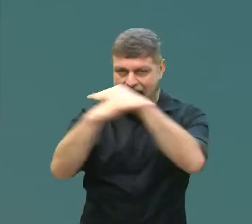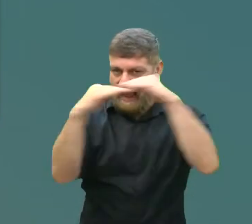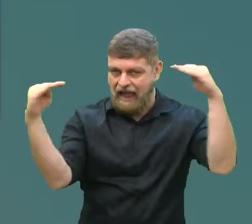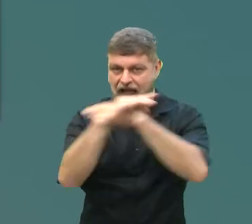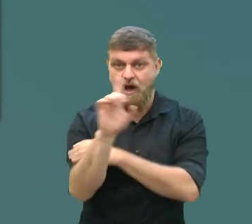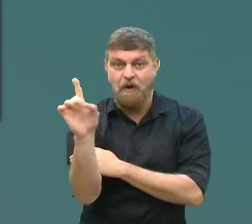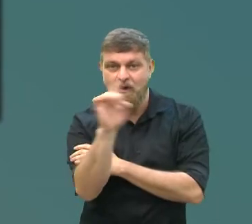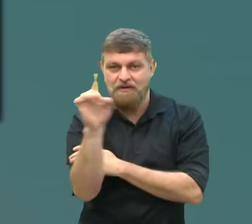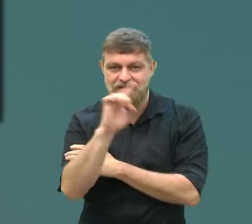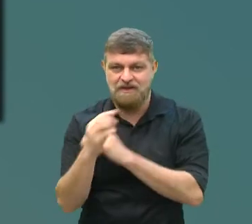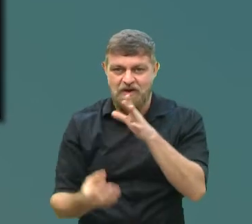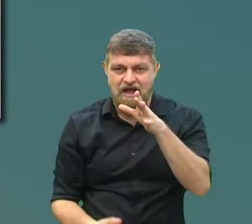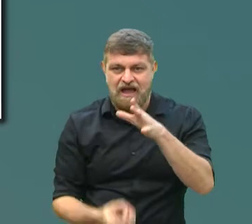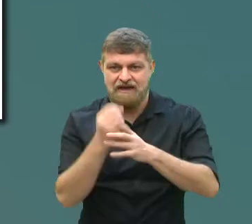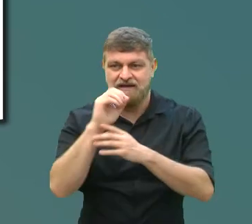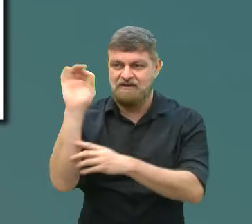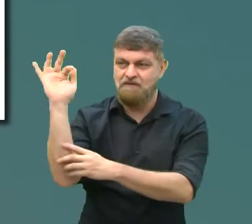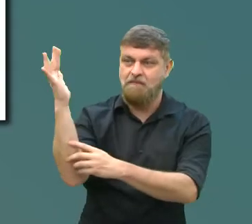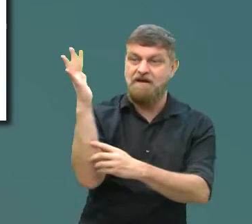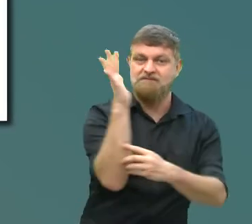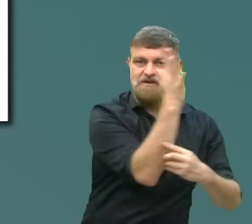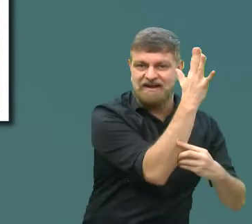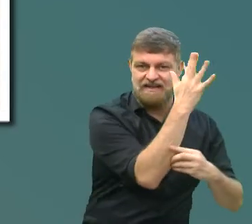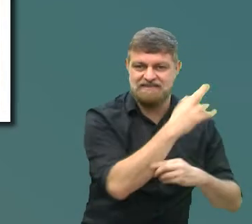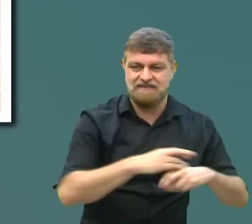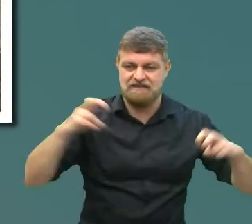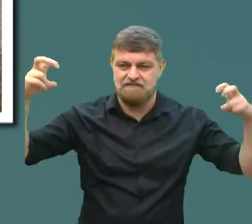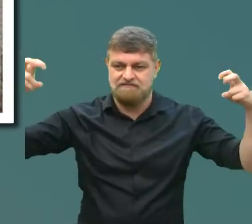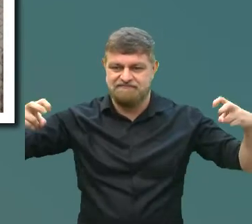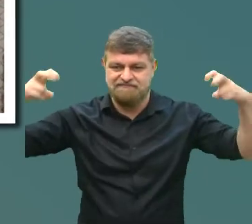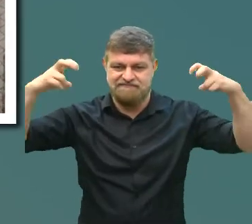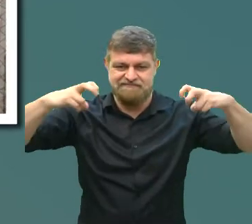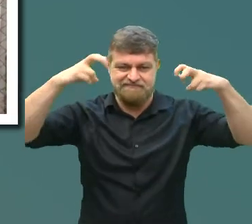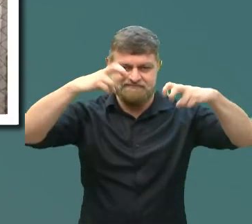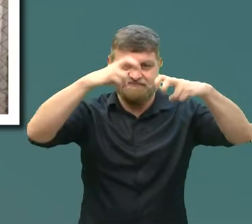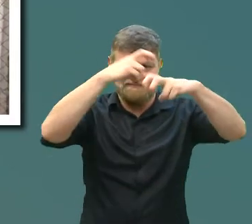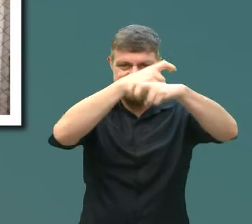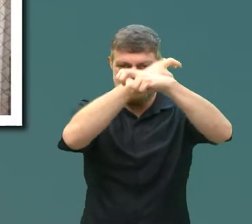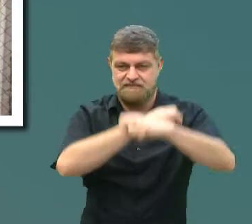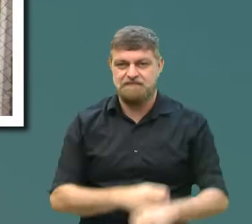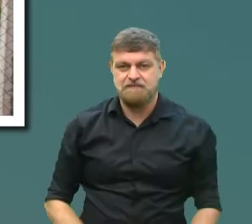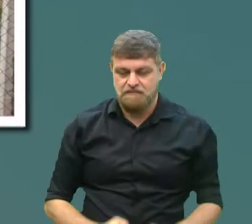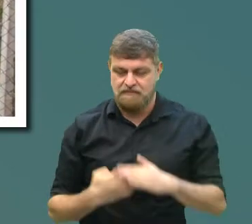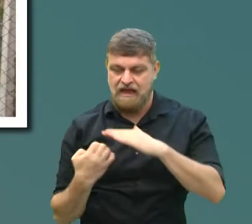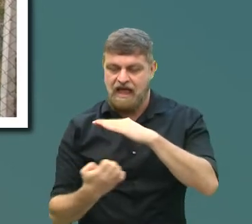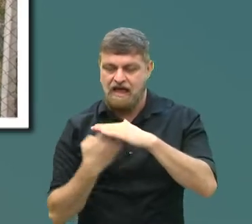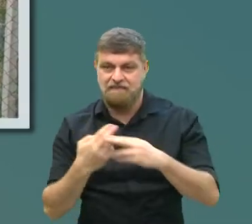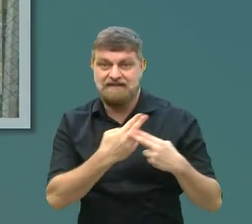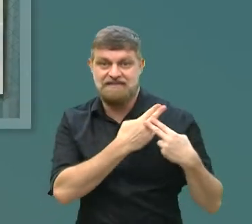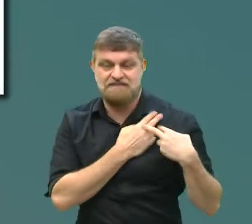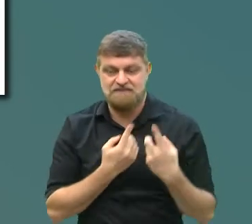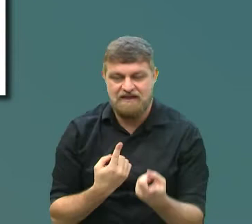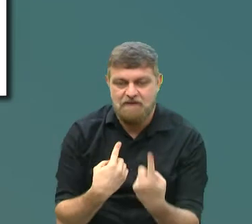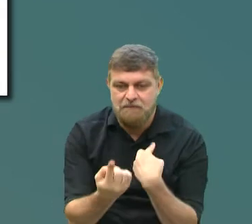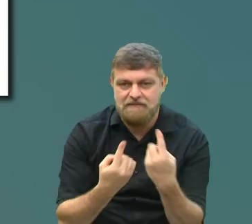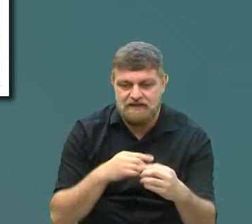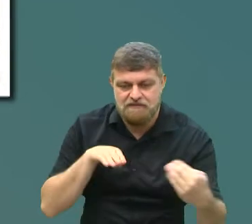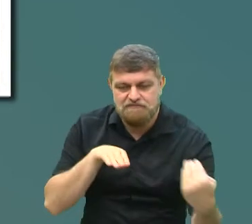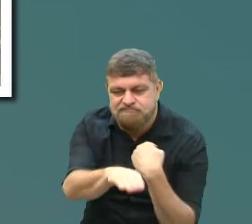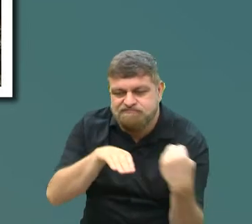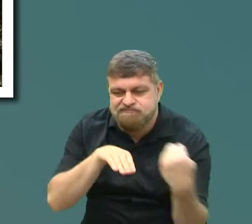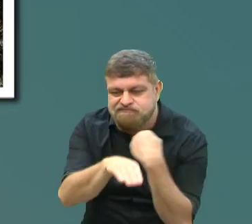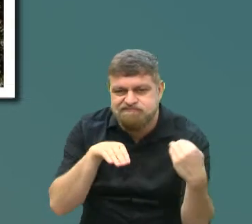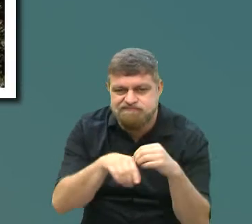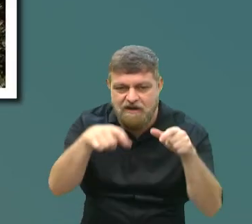dele, foi plantada uma floresta, né, pela concessionária, a empresa que está gerenciando a rodovia neste